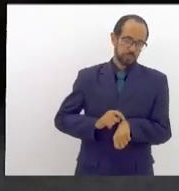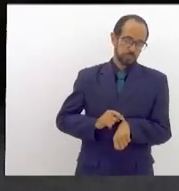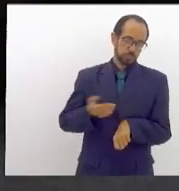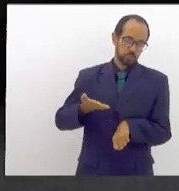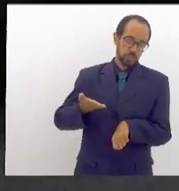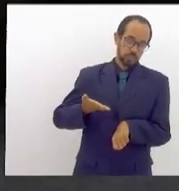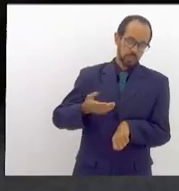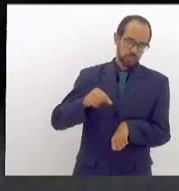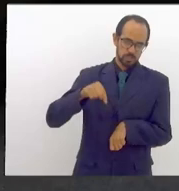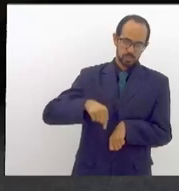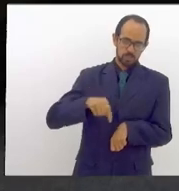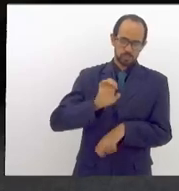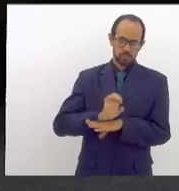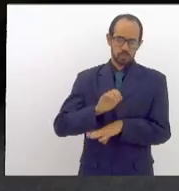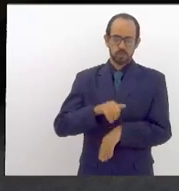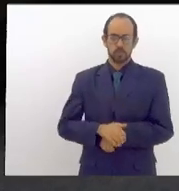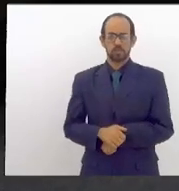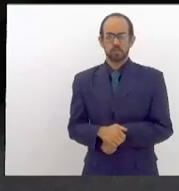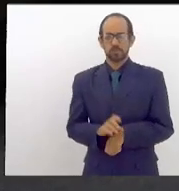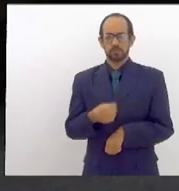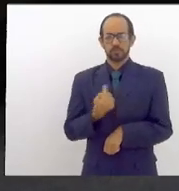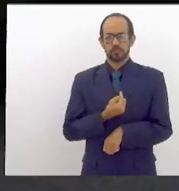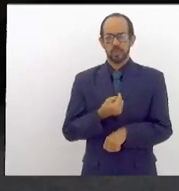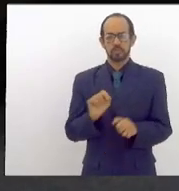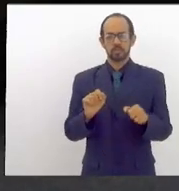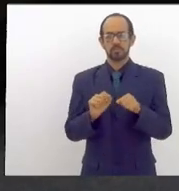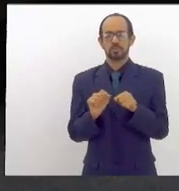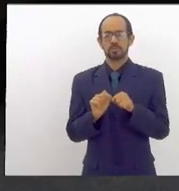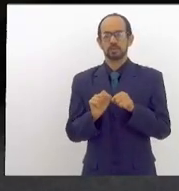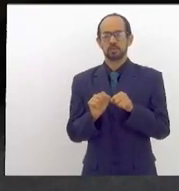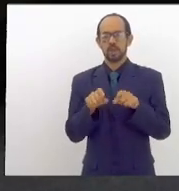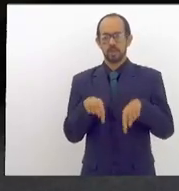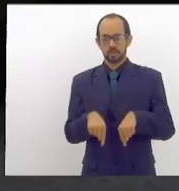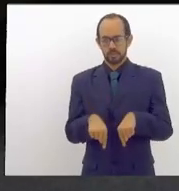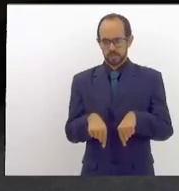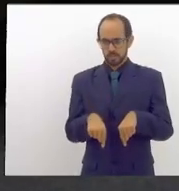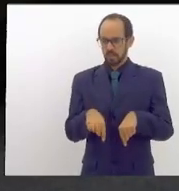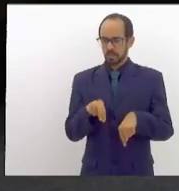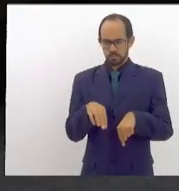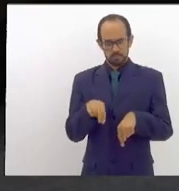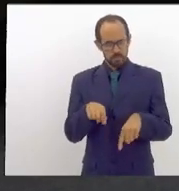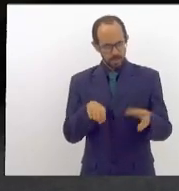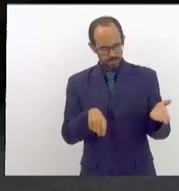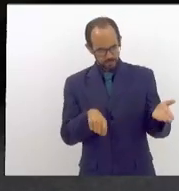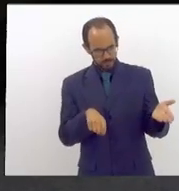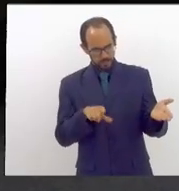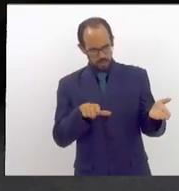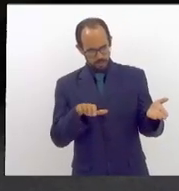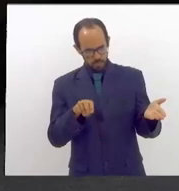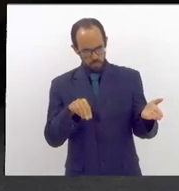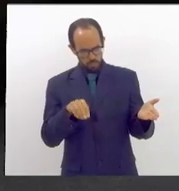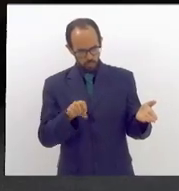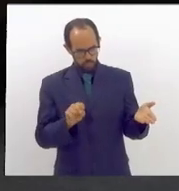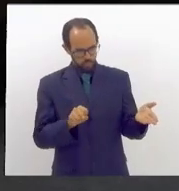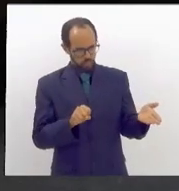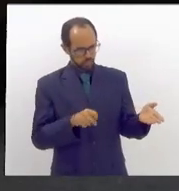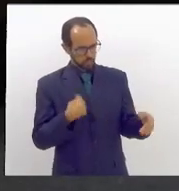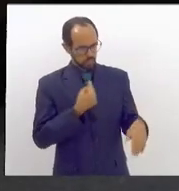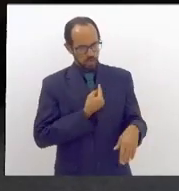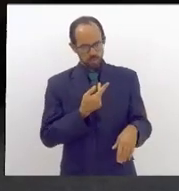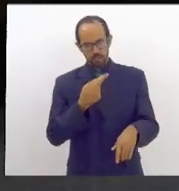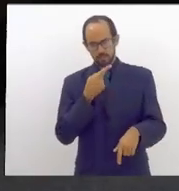estado nós estamos tratando aqui Deputado Max Lemos de uma